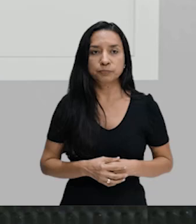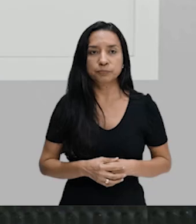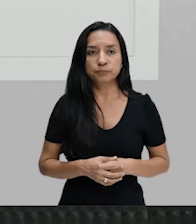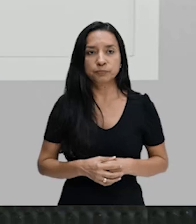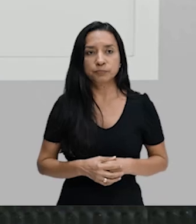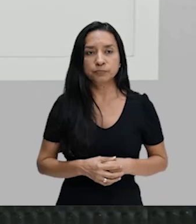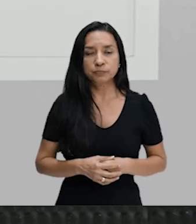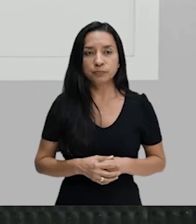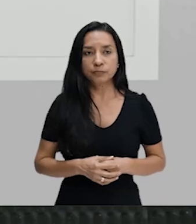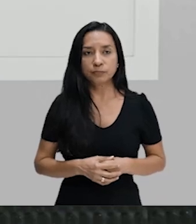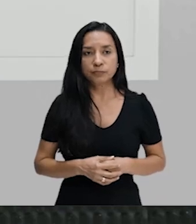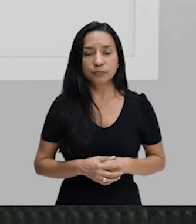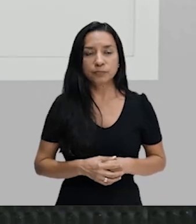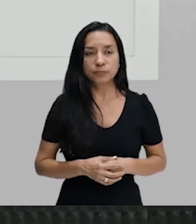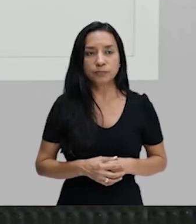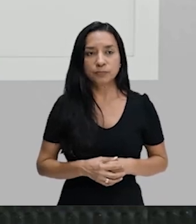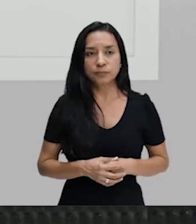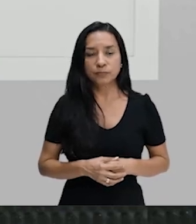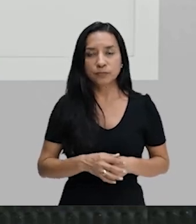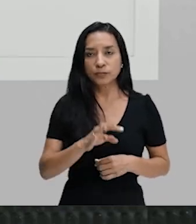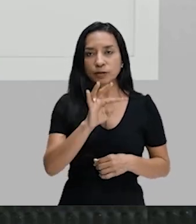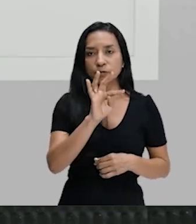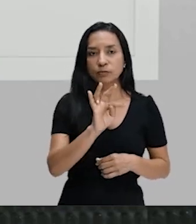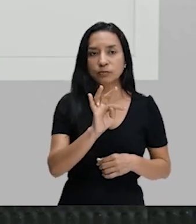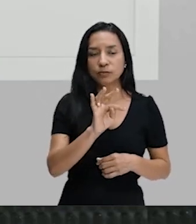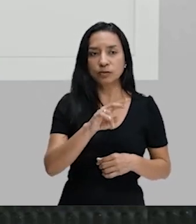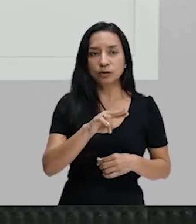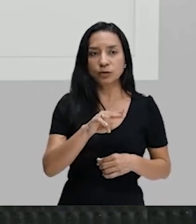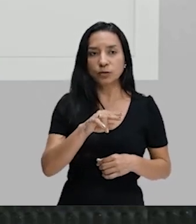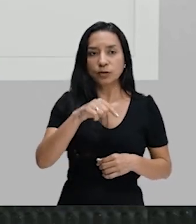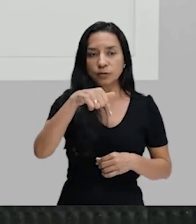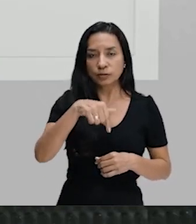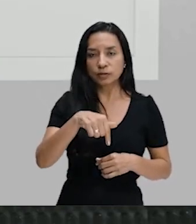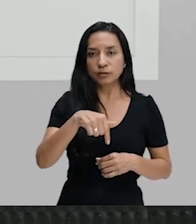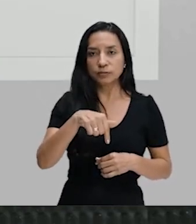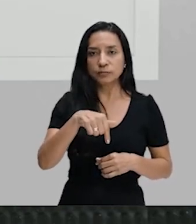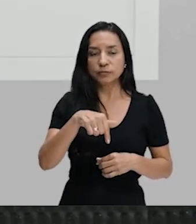trabalho ele vai ser, ó, o calor da